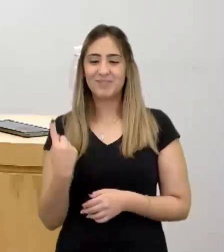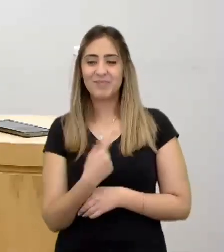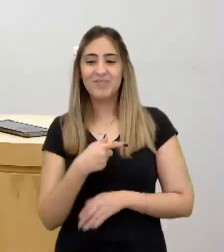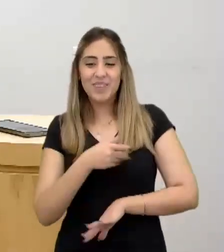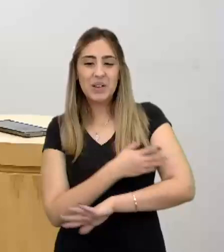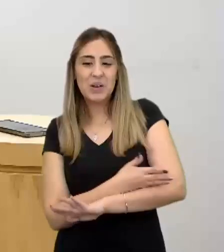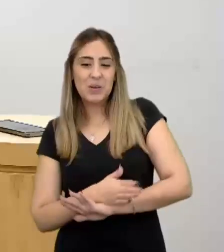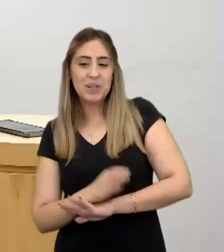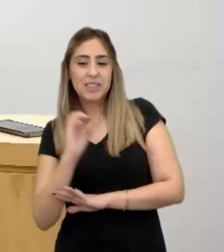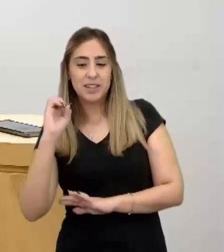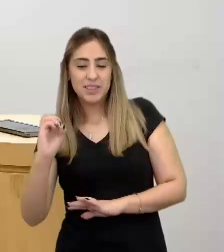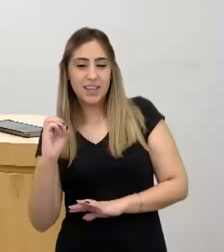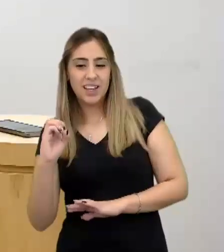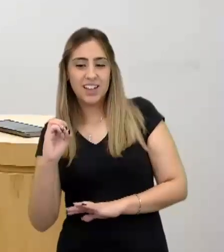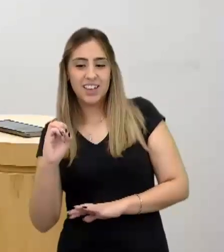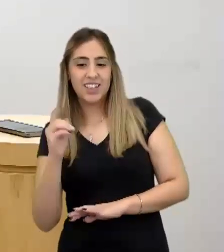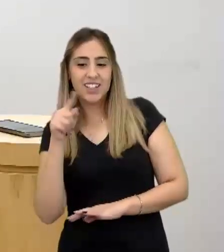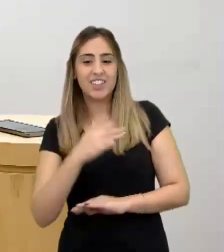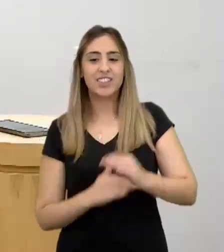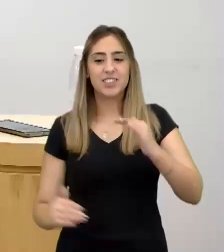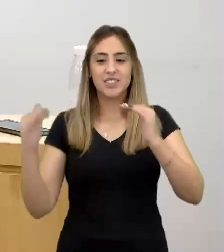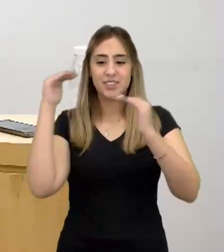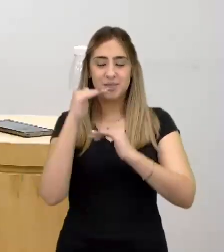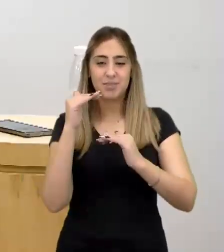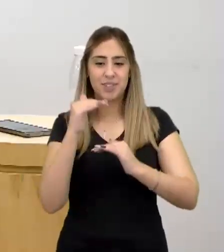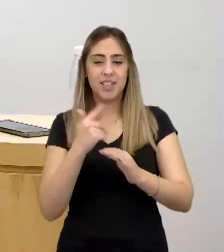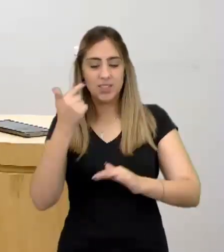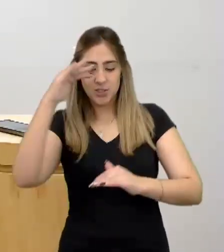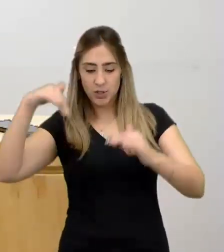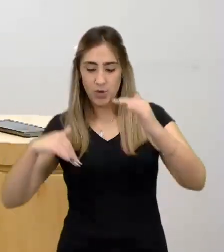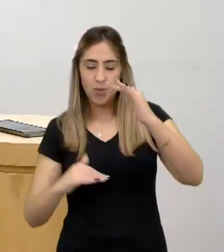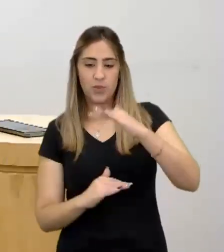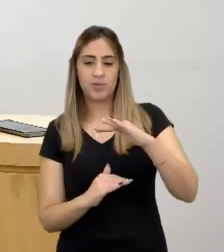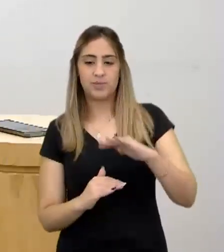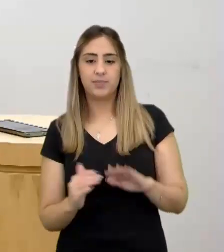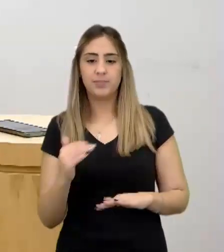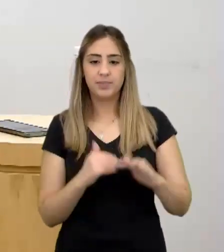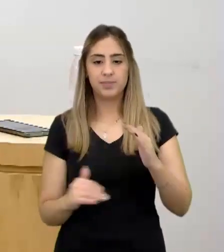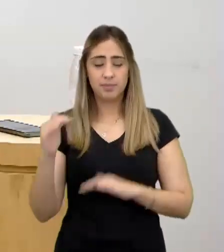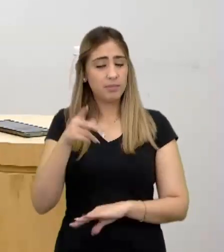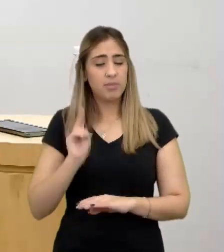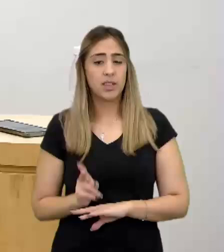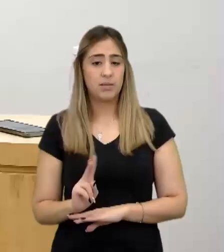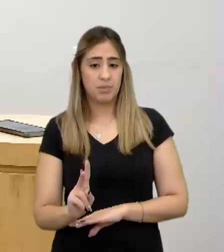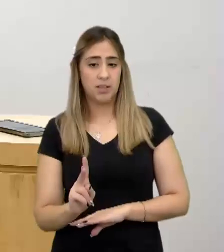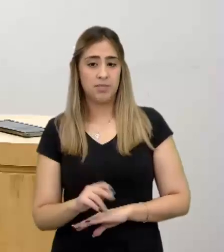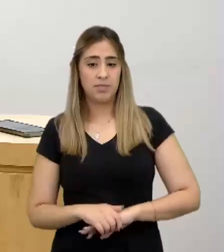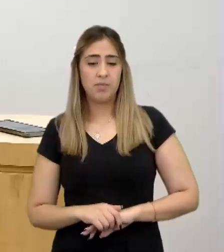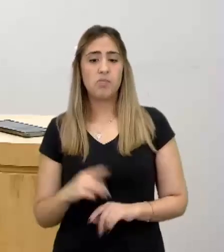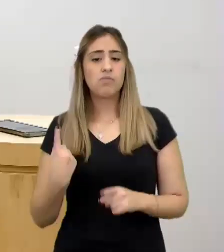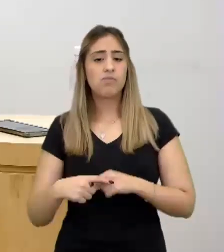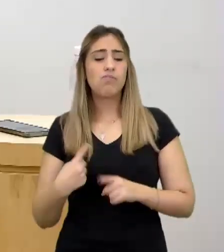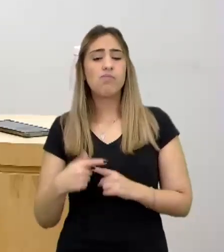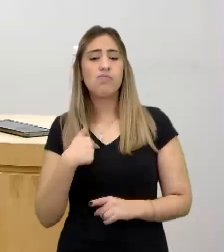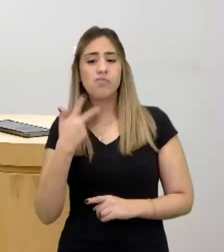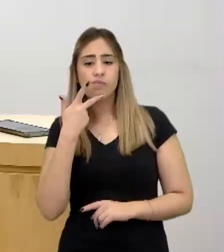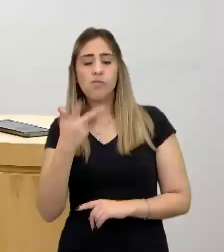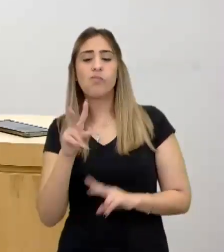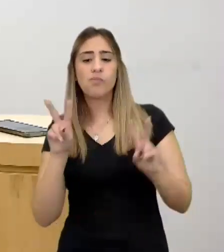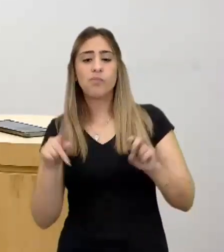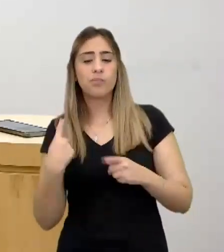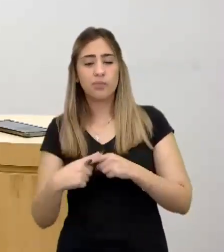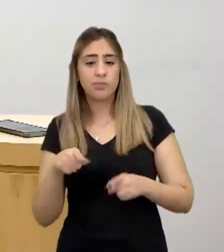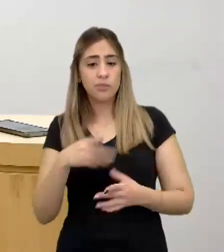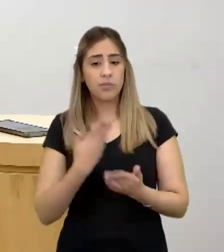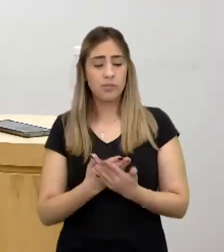Ela começa lá no 0, ela vai subir, bater no 0 de novo, descer, bater no 0 de novo e assim vai. Tudo bem? Por que eu tô falando isso? Porque hoje,